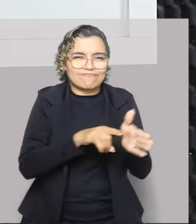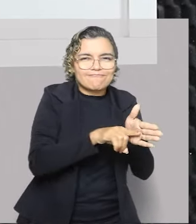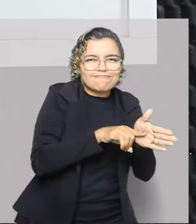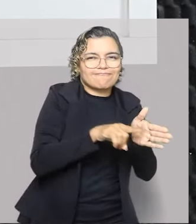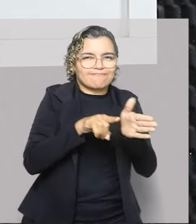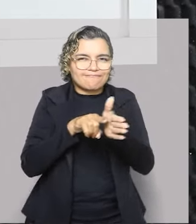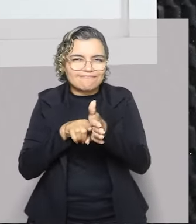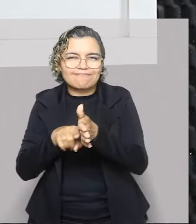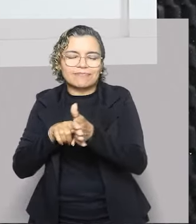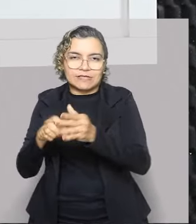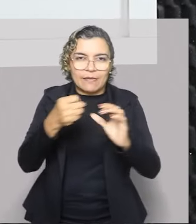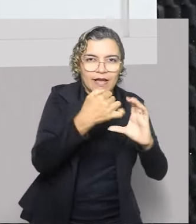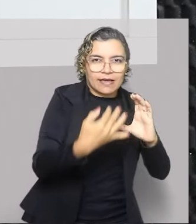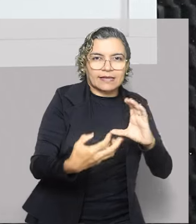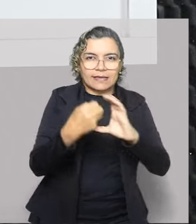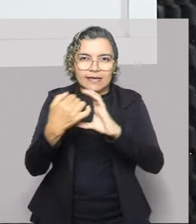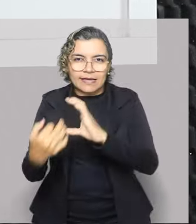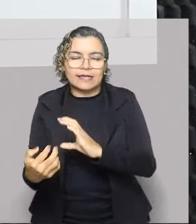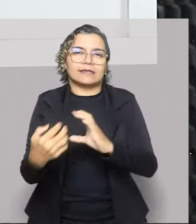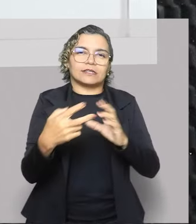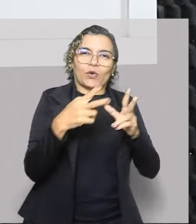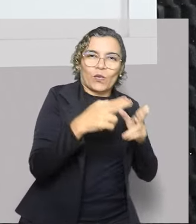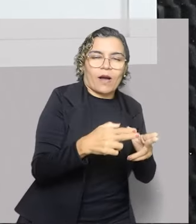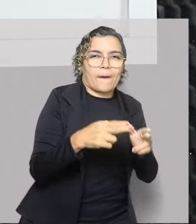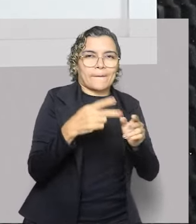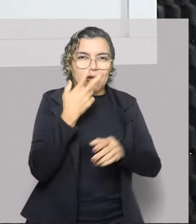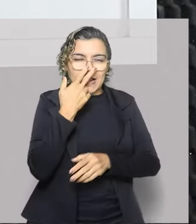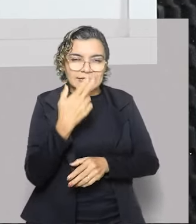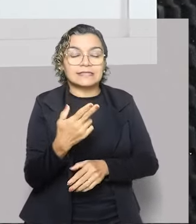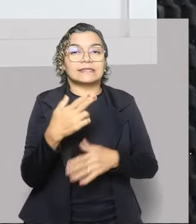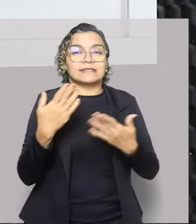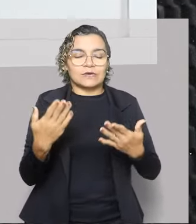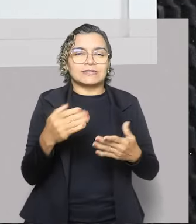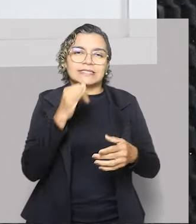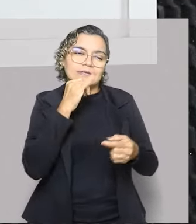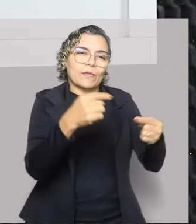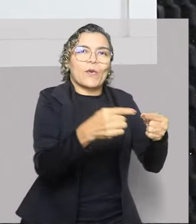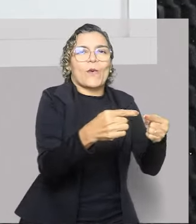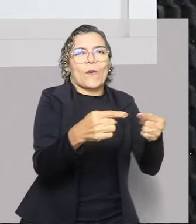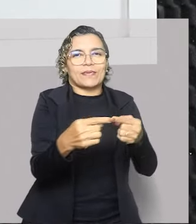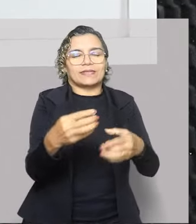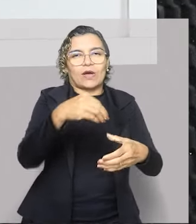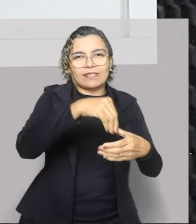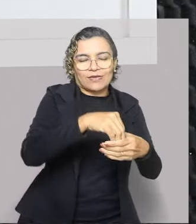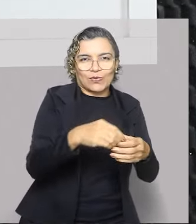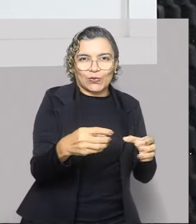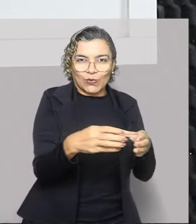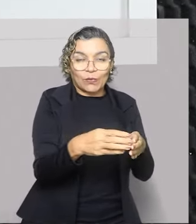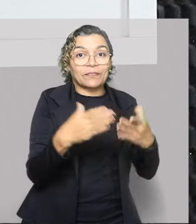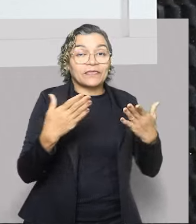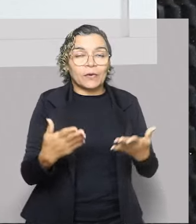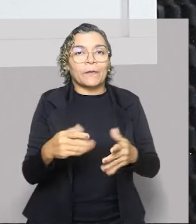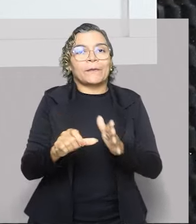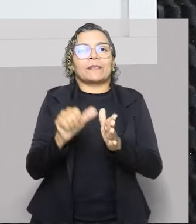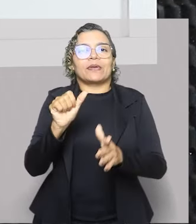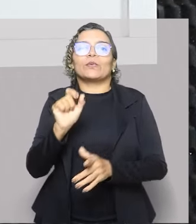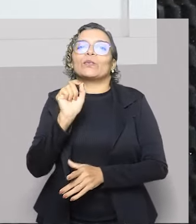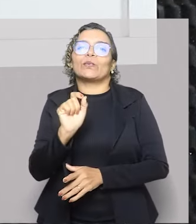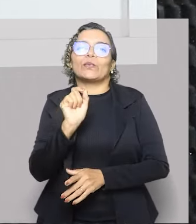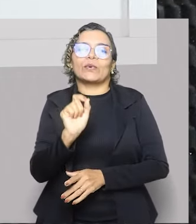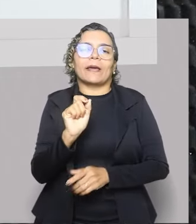todo mundo que tem uma característica ali semelhante parecida e encaixa no grupo certo primeiramente a gente pode